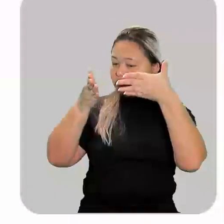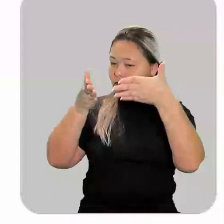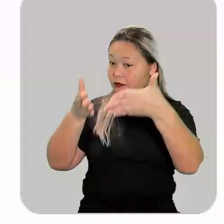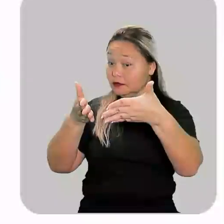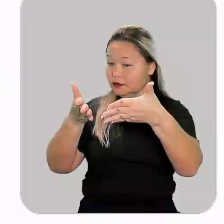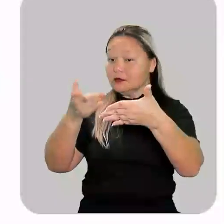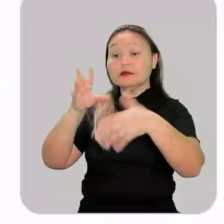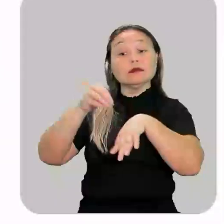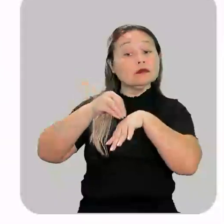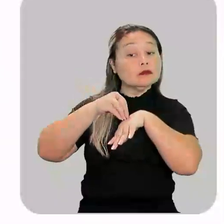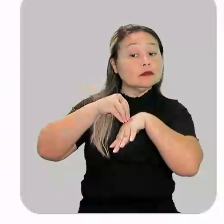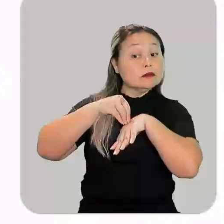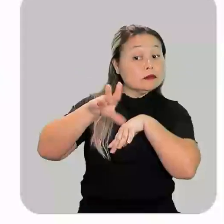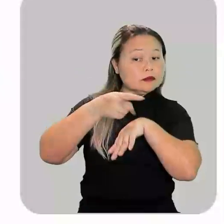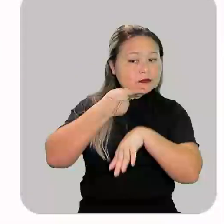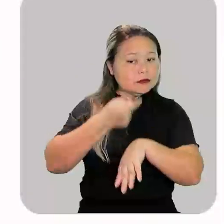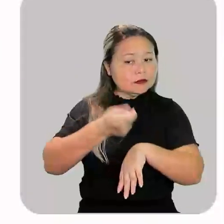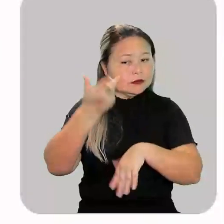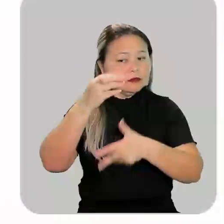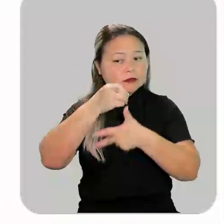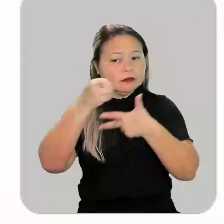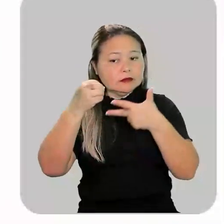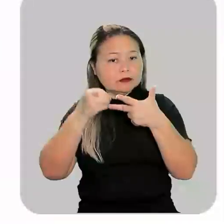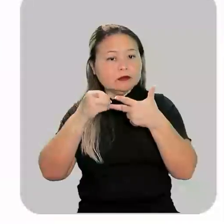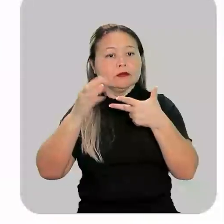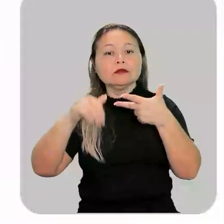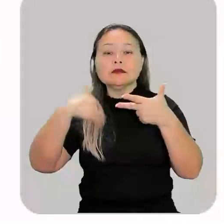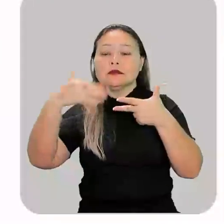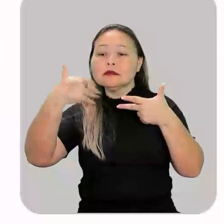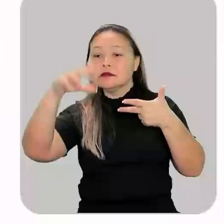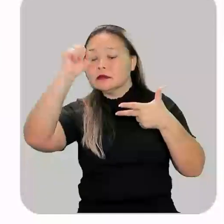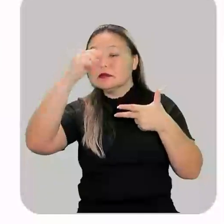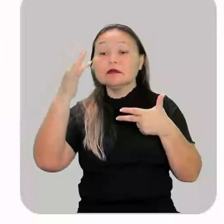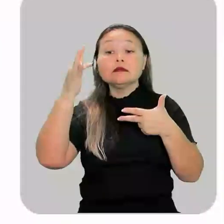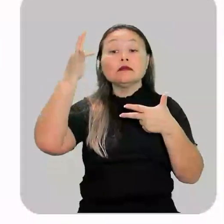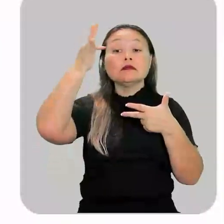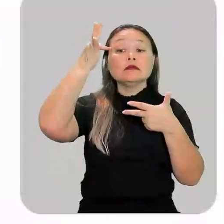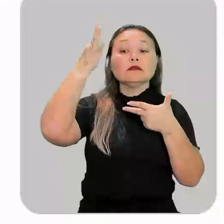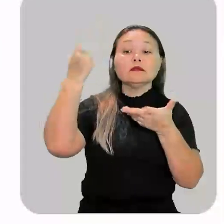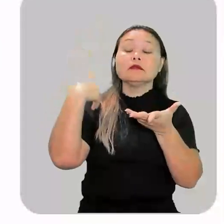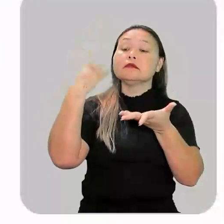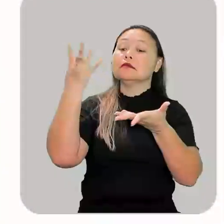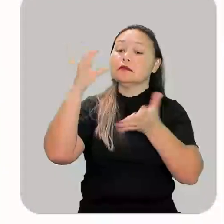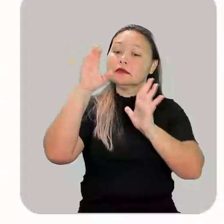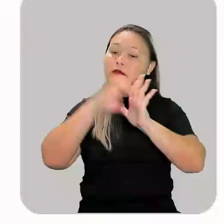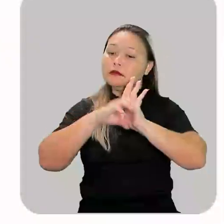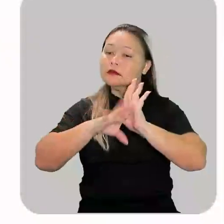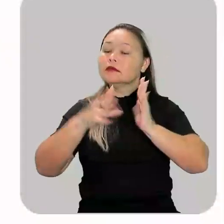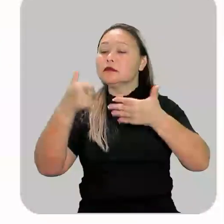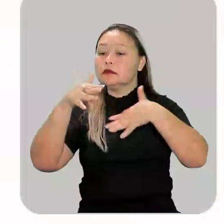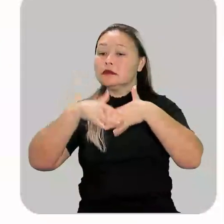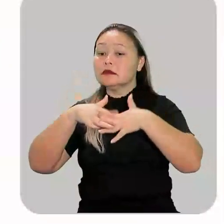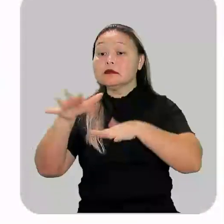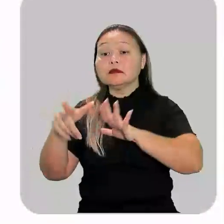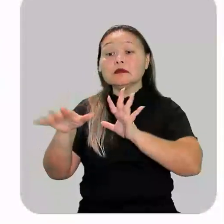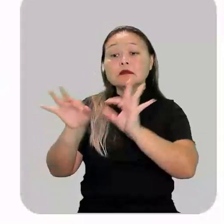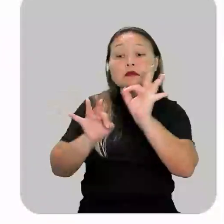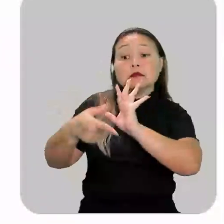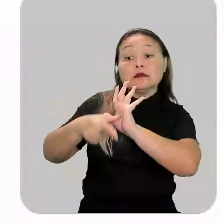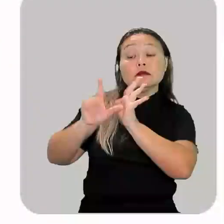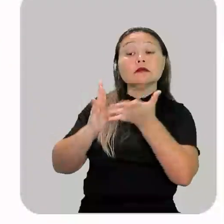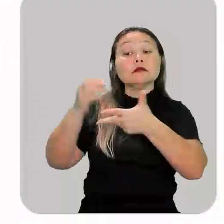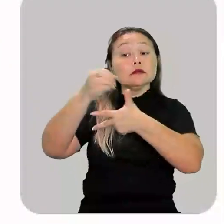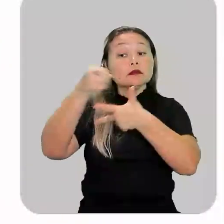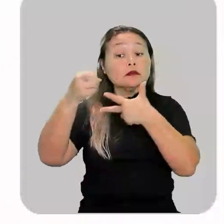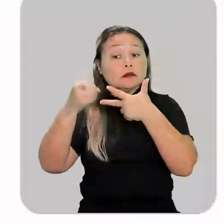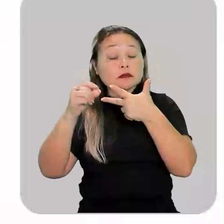matematicamente. Essa é uma dica para o Enem. Para muito além de aprender fórmulas e conceitos matemáticos, a preparação para o